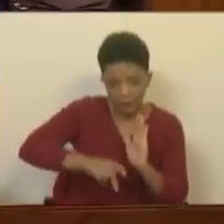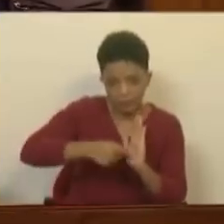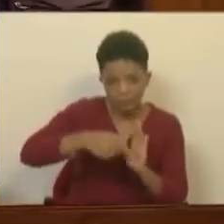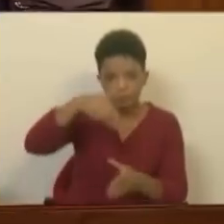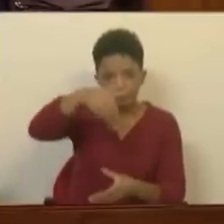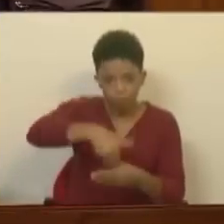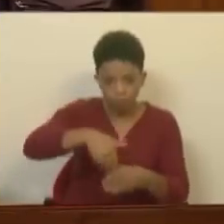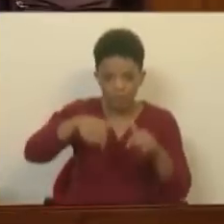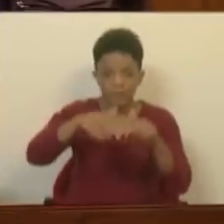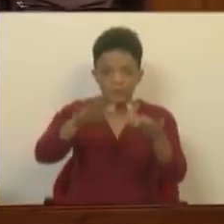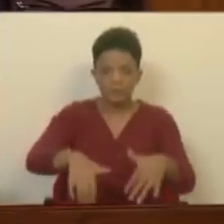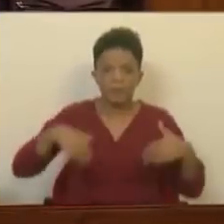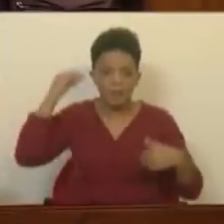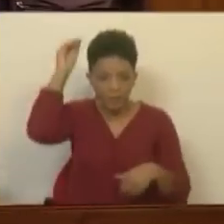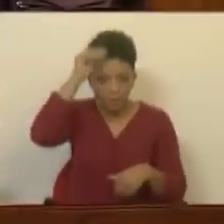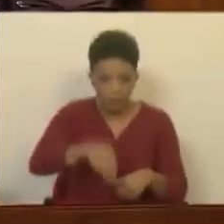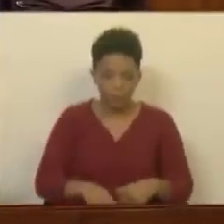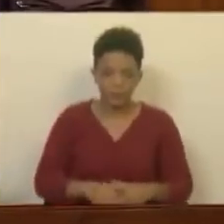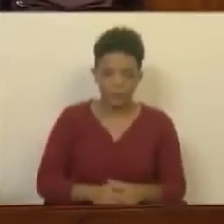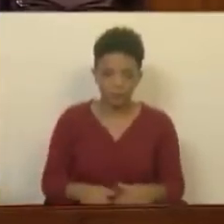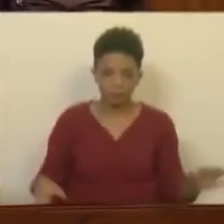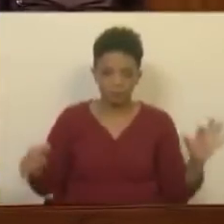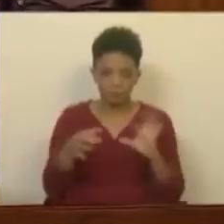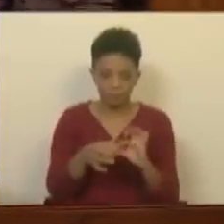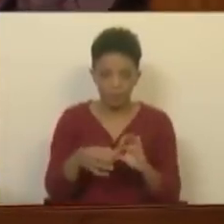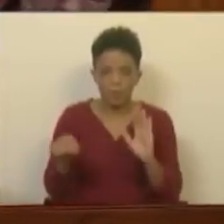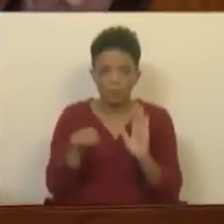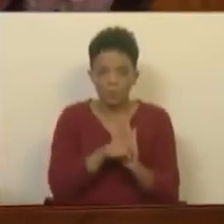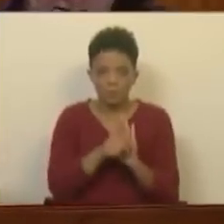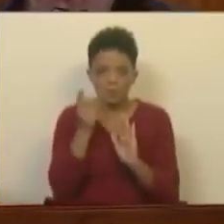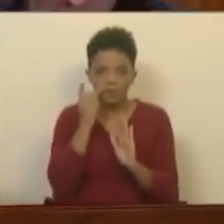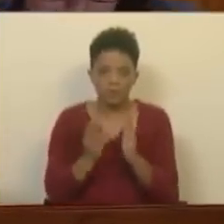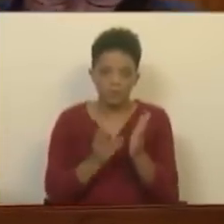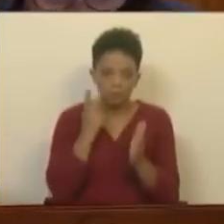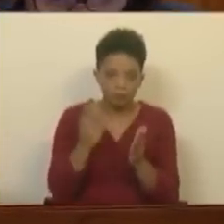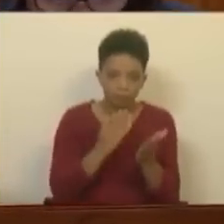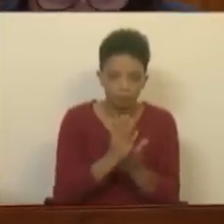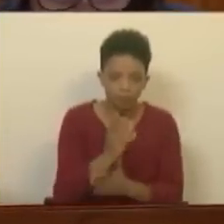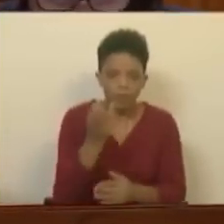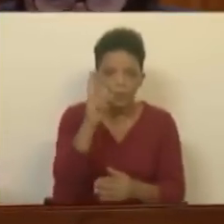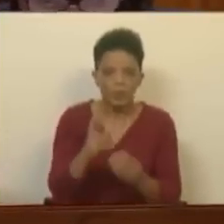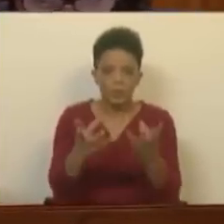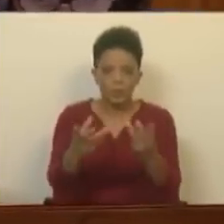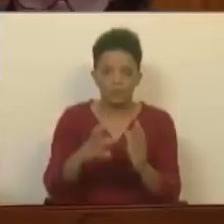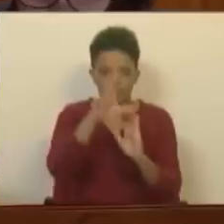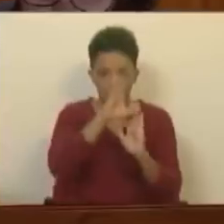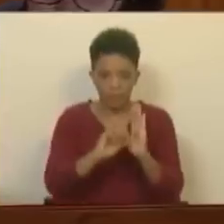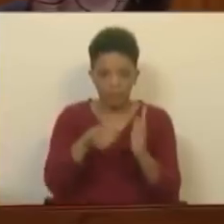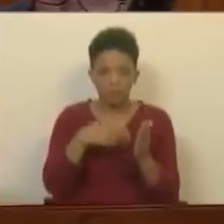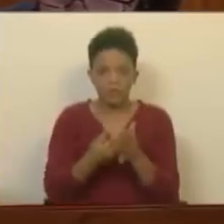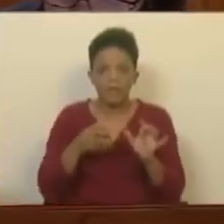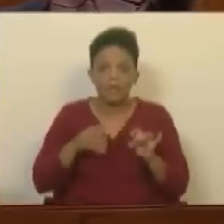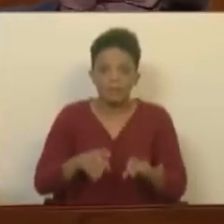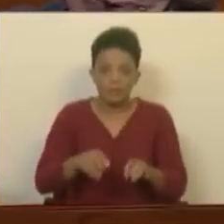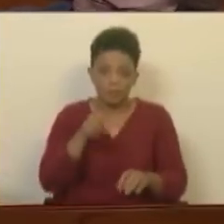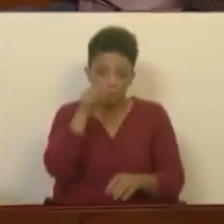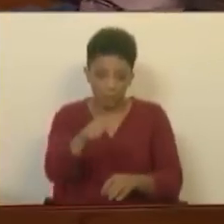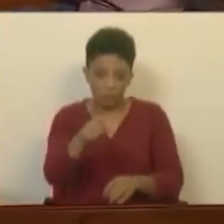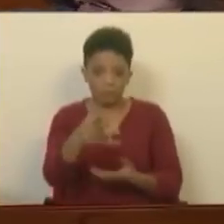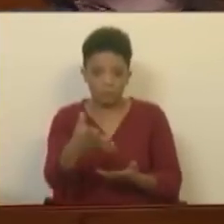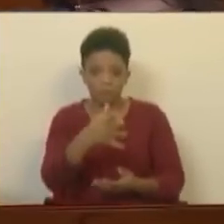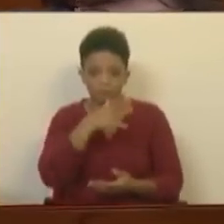votadas nesta Assembleia da República relativamente ao mínimo de existência e constando o orçamento de estado evitam precisamente esse efeito